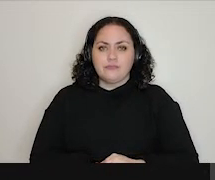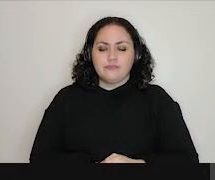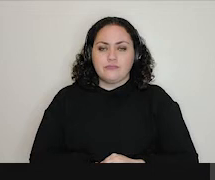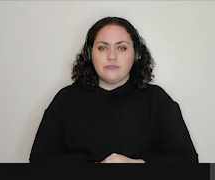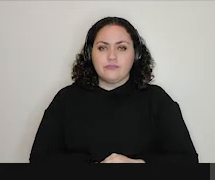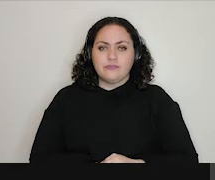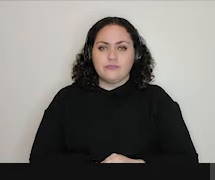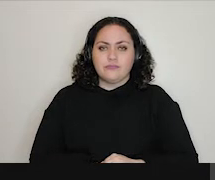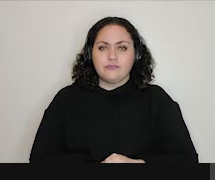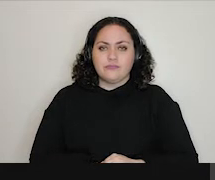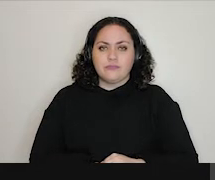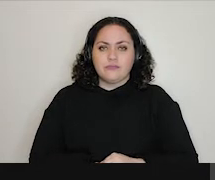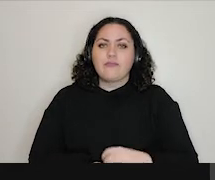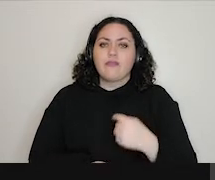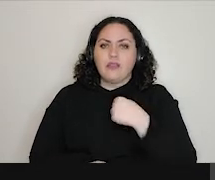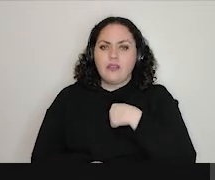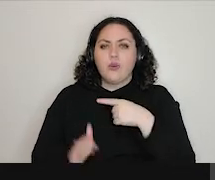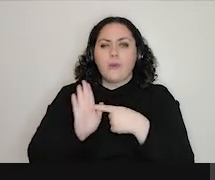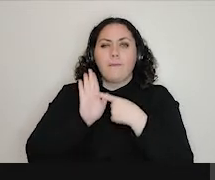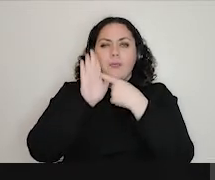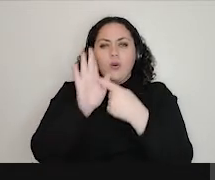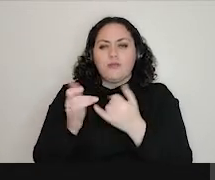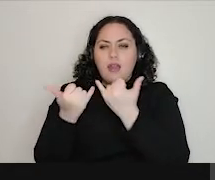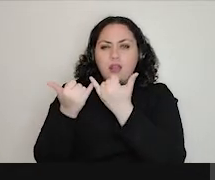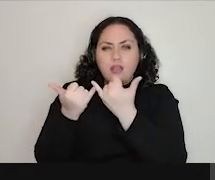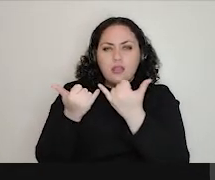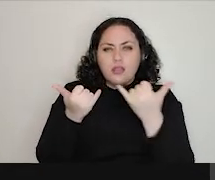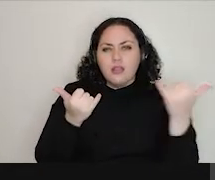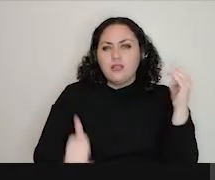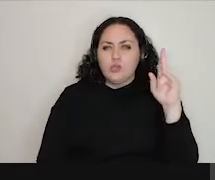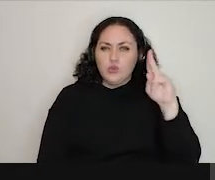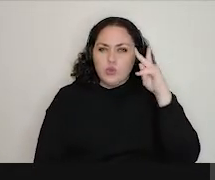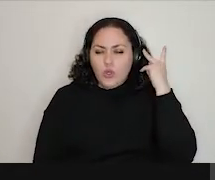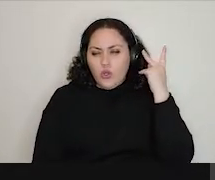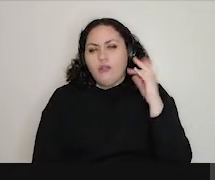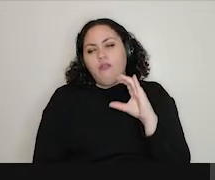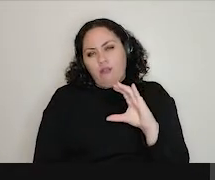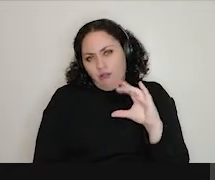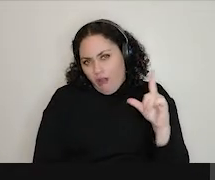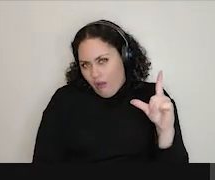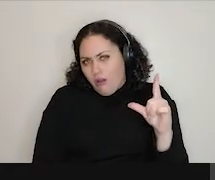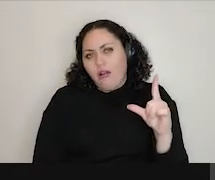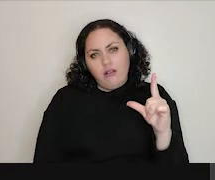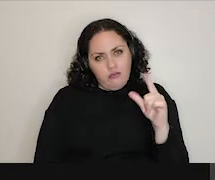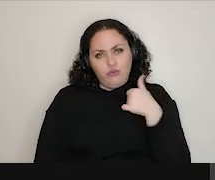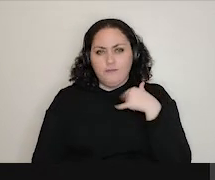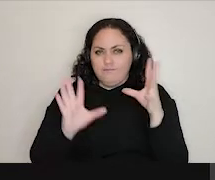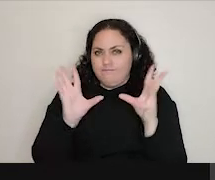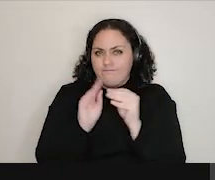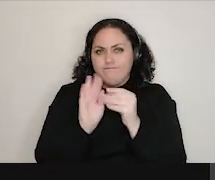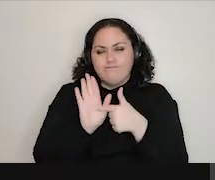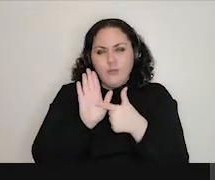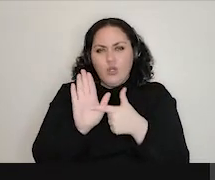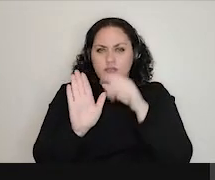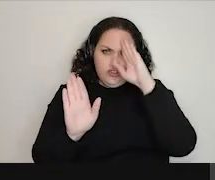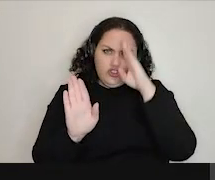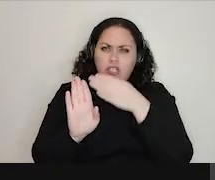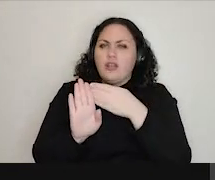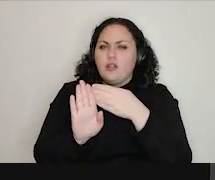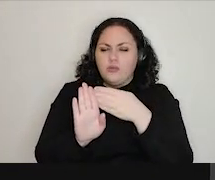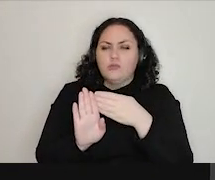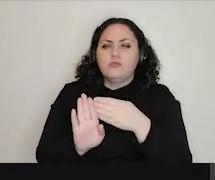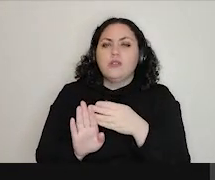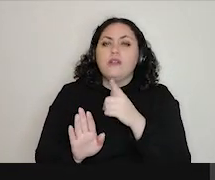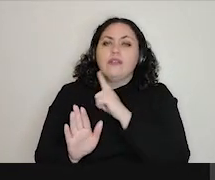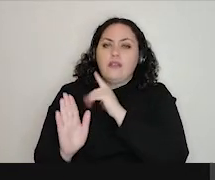estar vulnerável. Então, eu trago aqui a linha histórica, né, claro que de